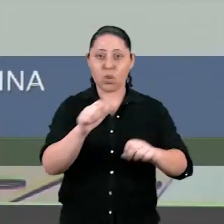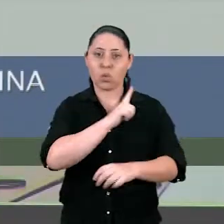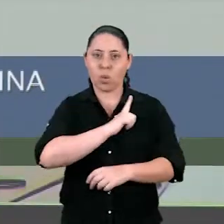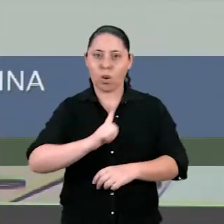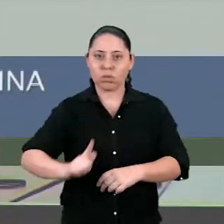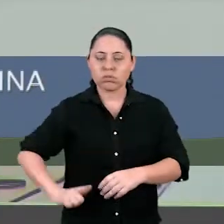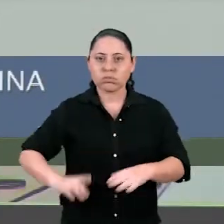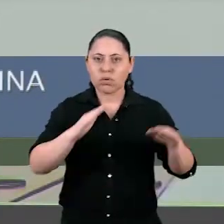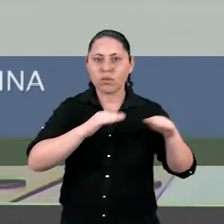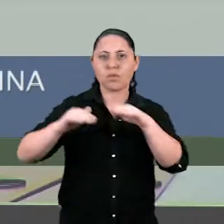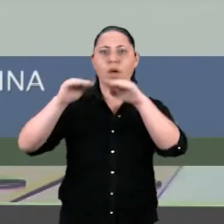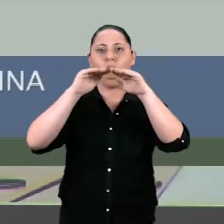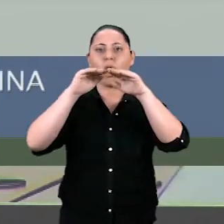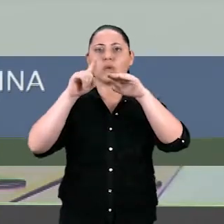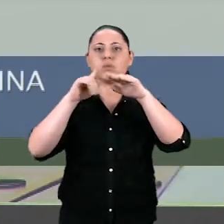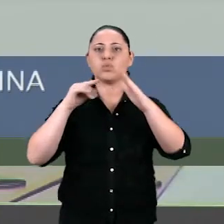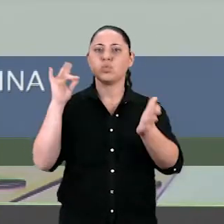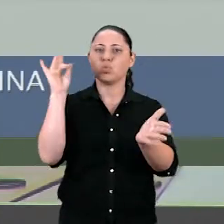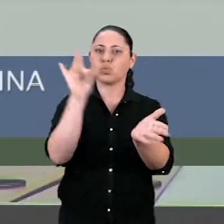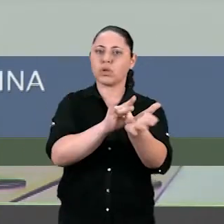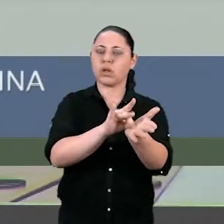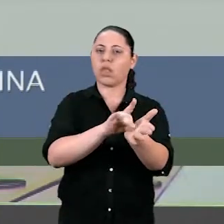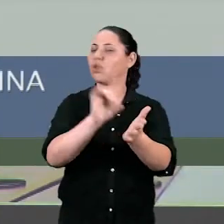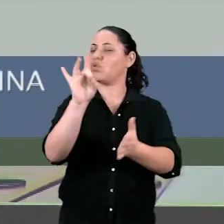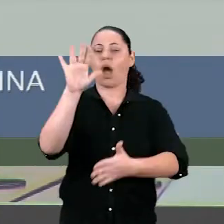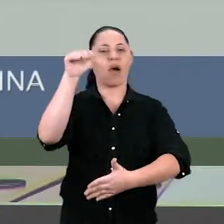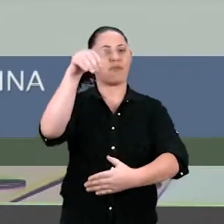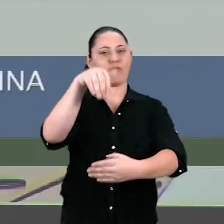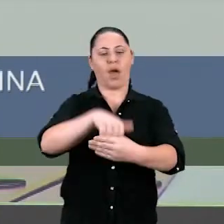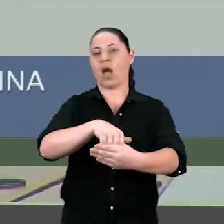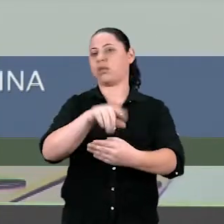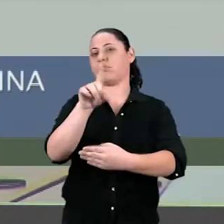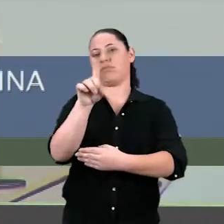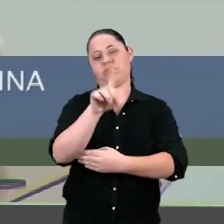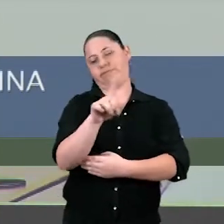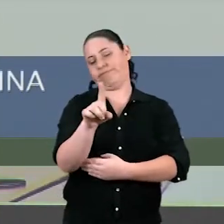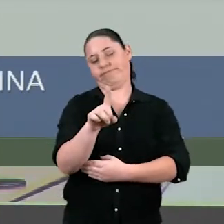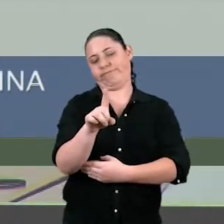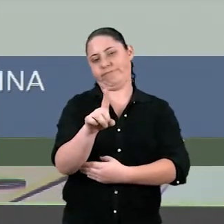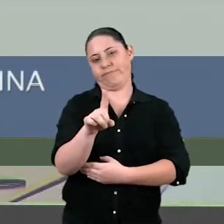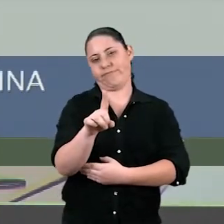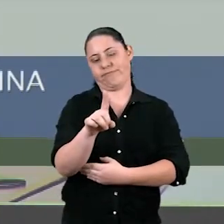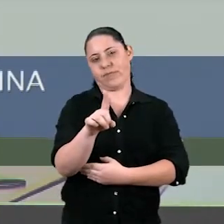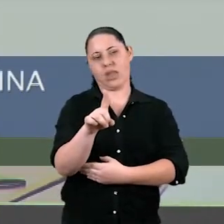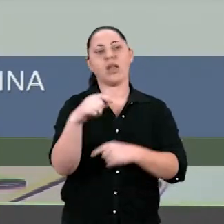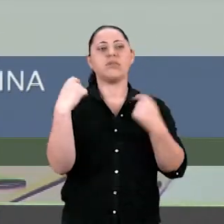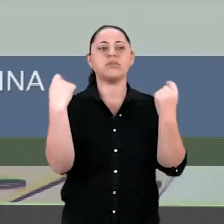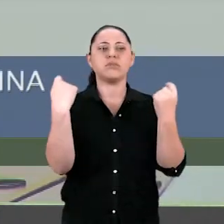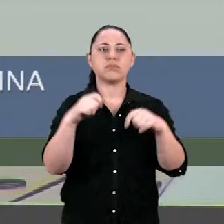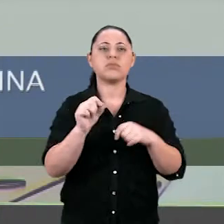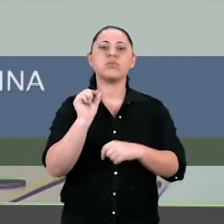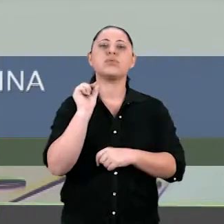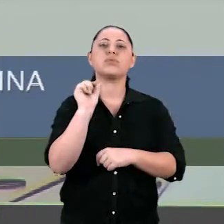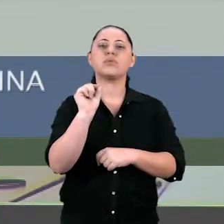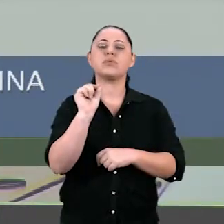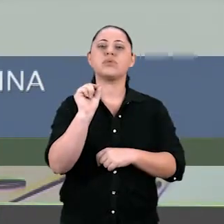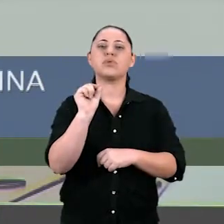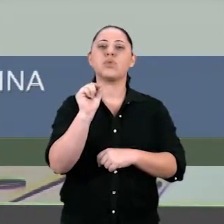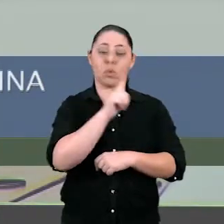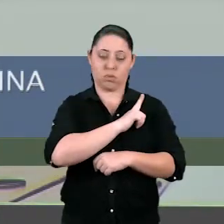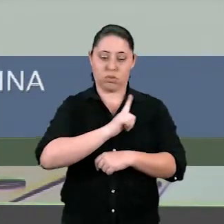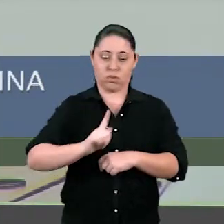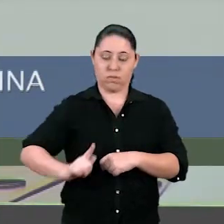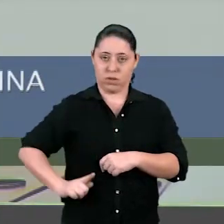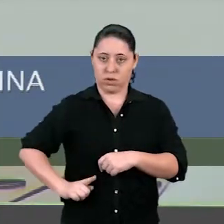não basta o voto, a eleição democrática. É preciso que o governante, uma vez eleito, tenha